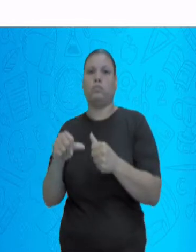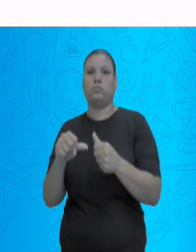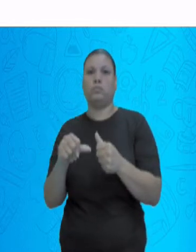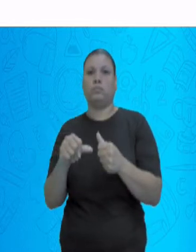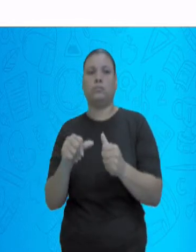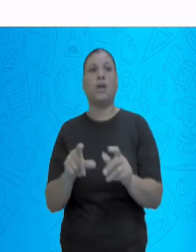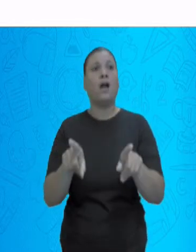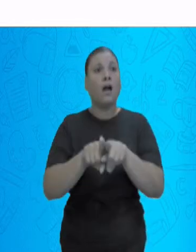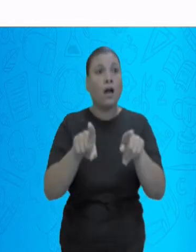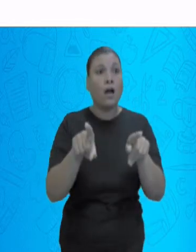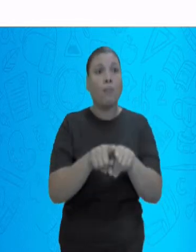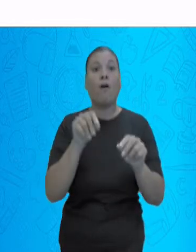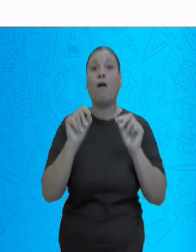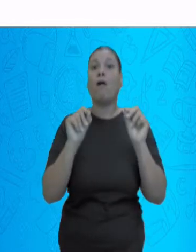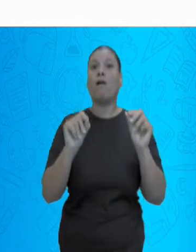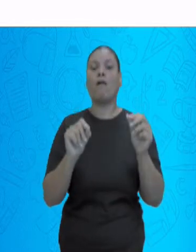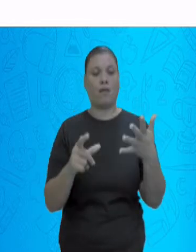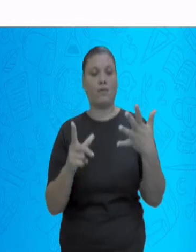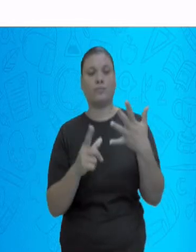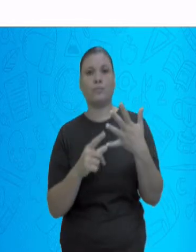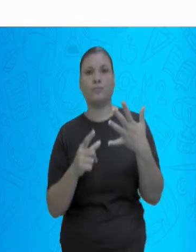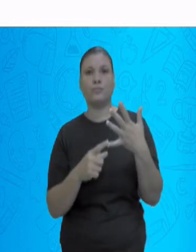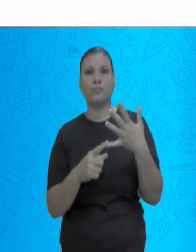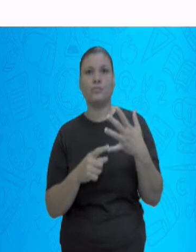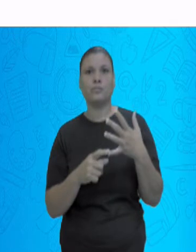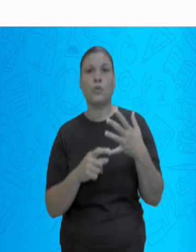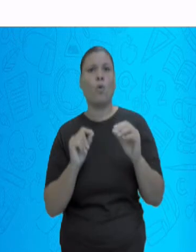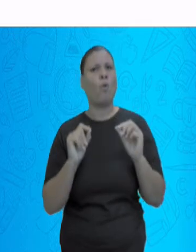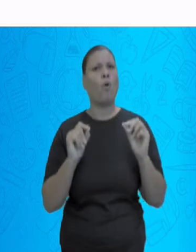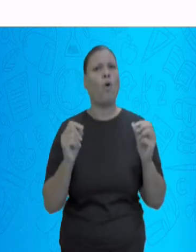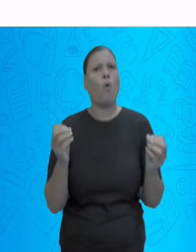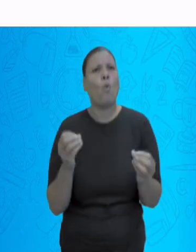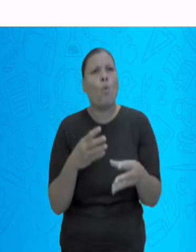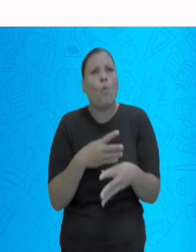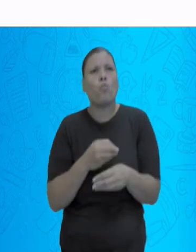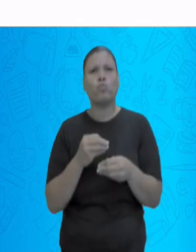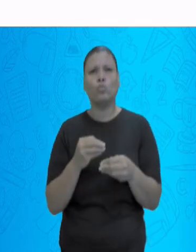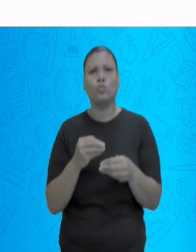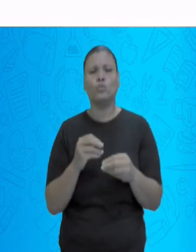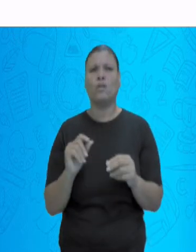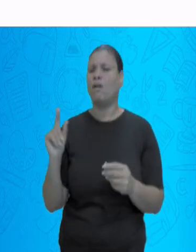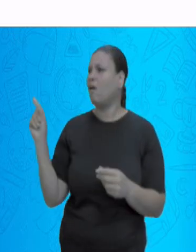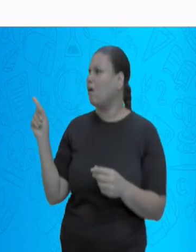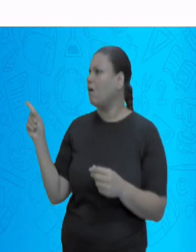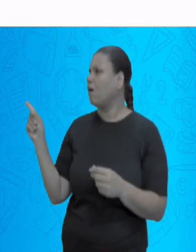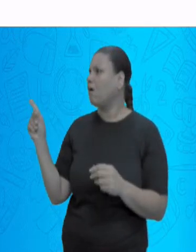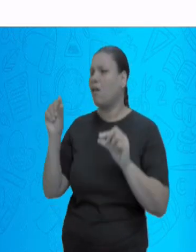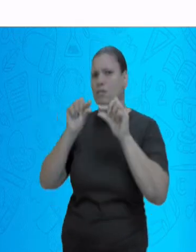Ou pronome relativo que. Quando o encontrar,